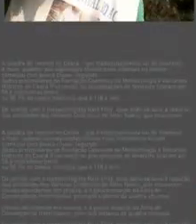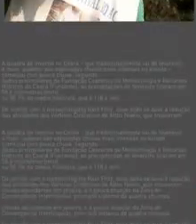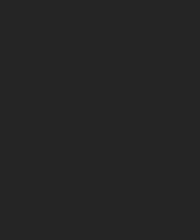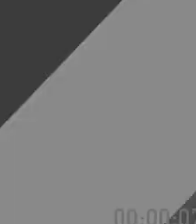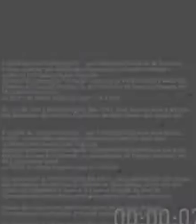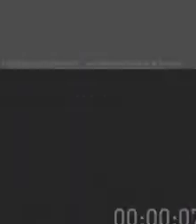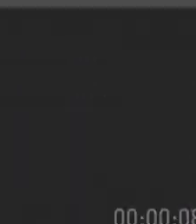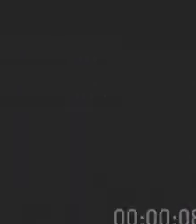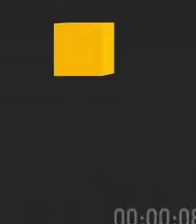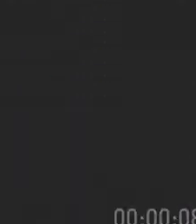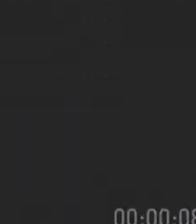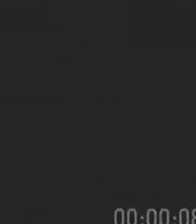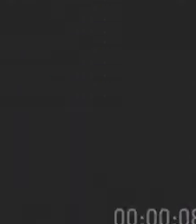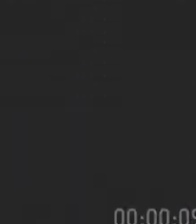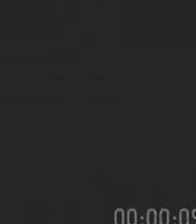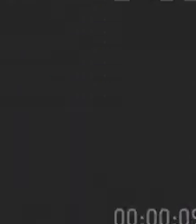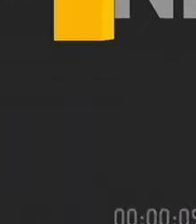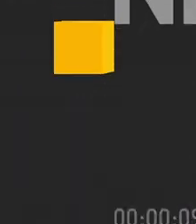ae